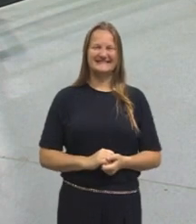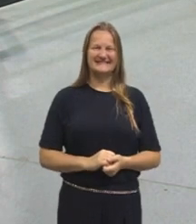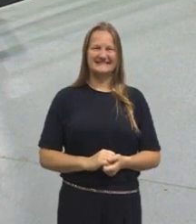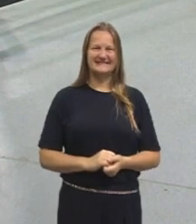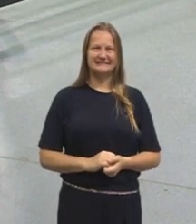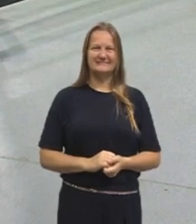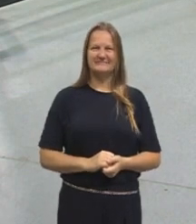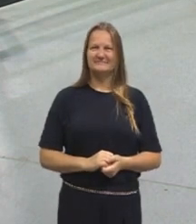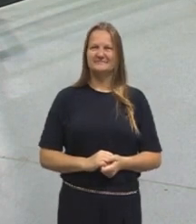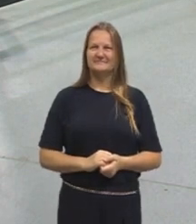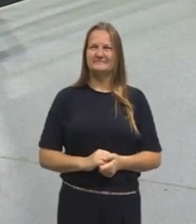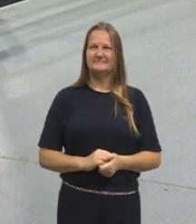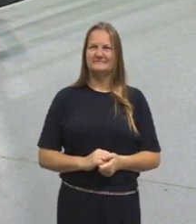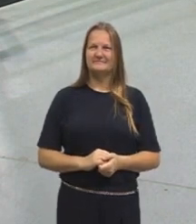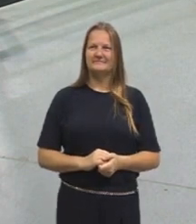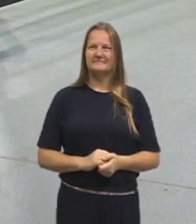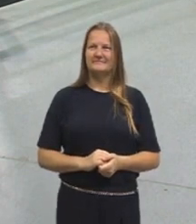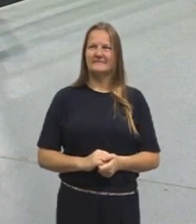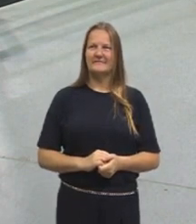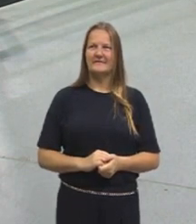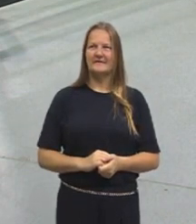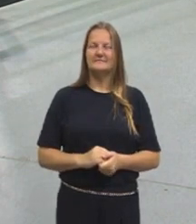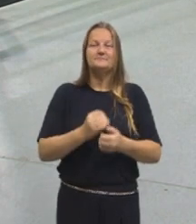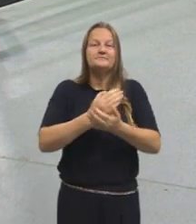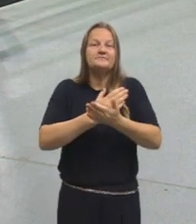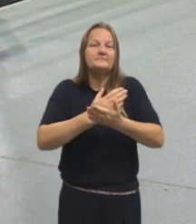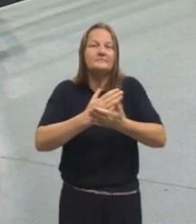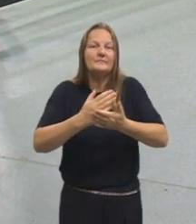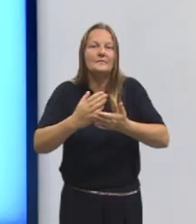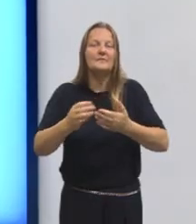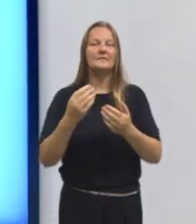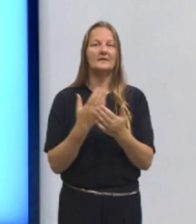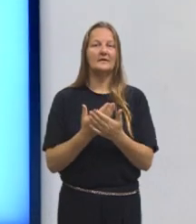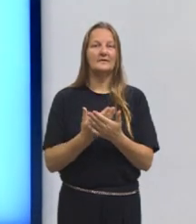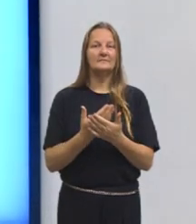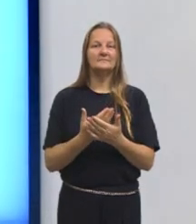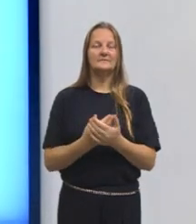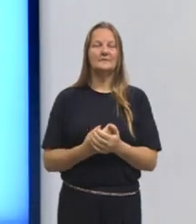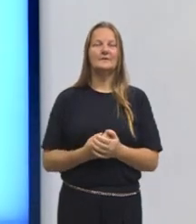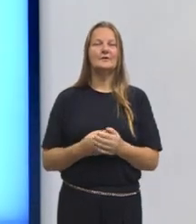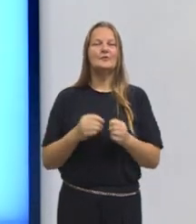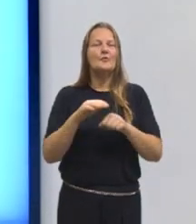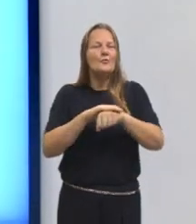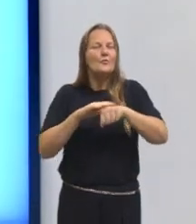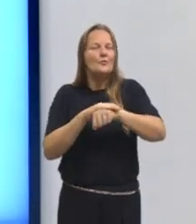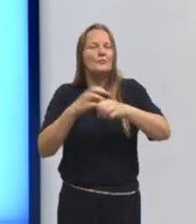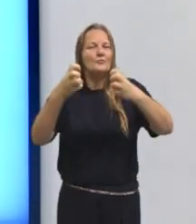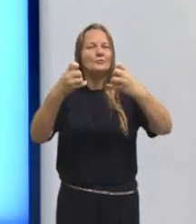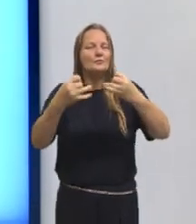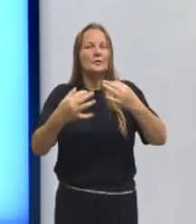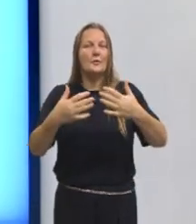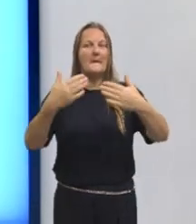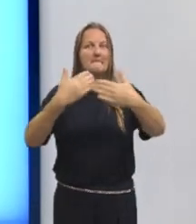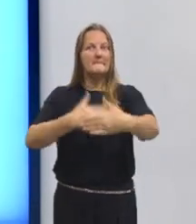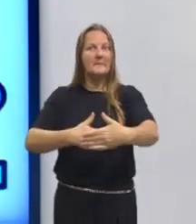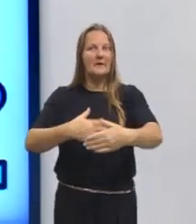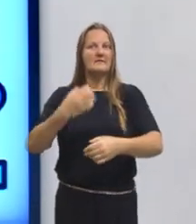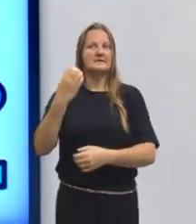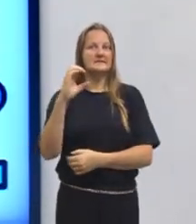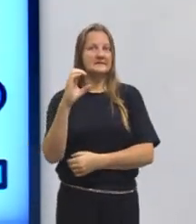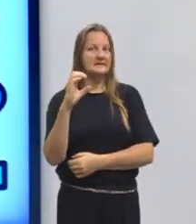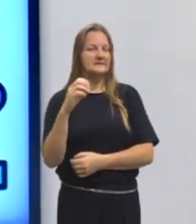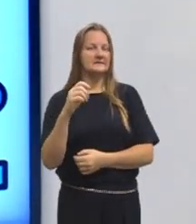bom então pessoal para iniciar na nossa aula comentando as questões da prova né de Ciências da Natureza